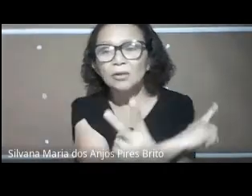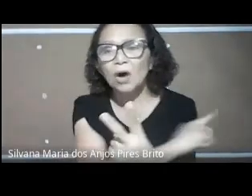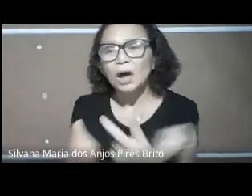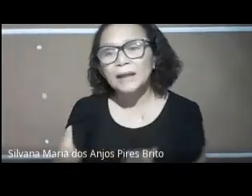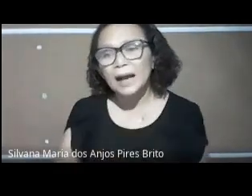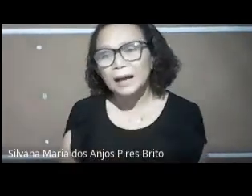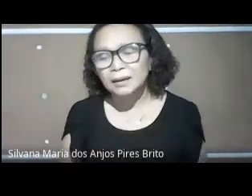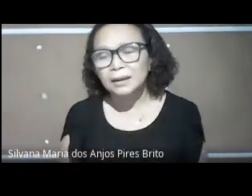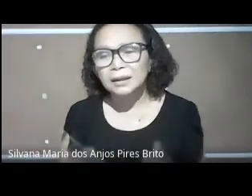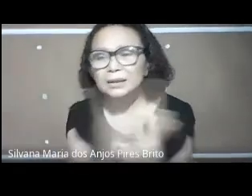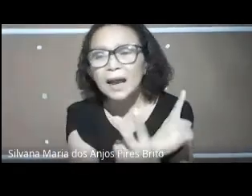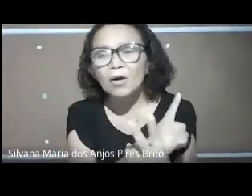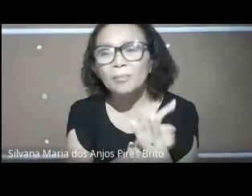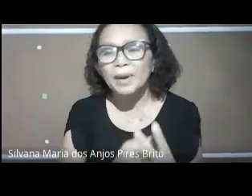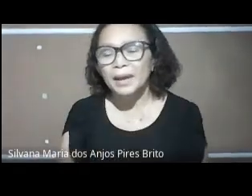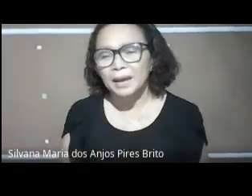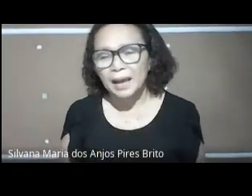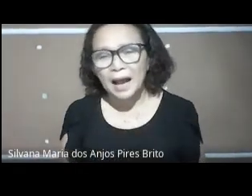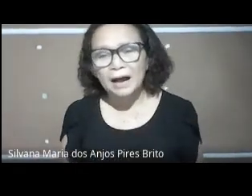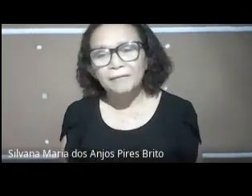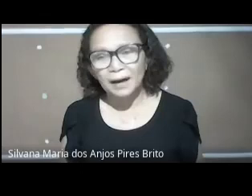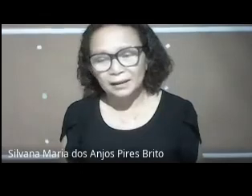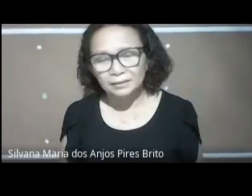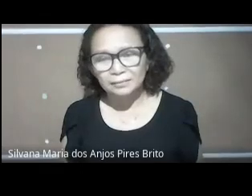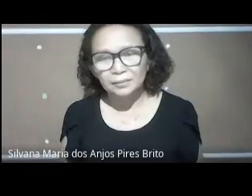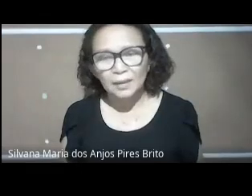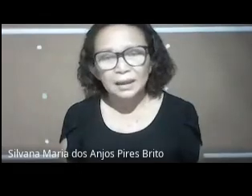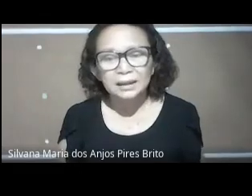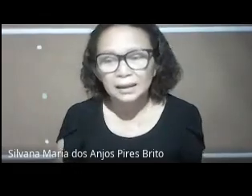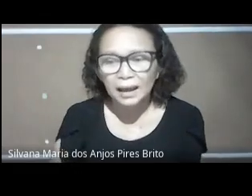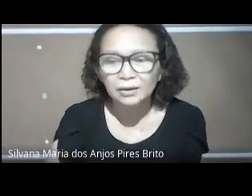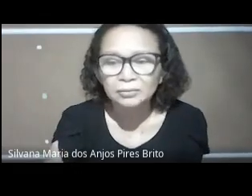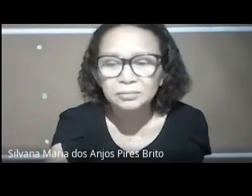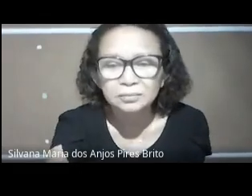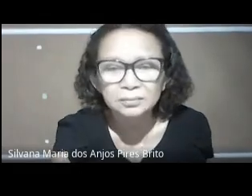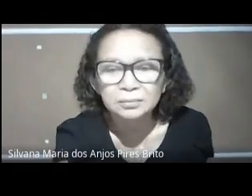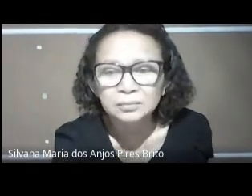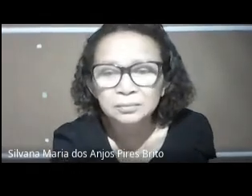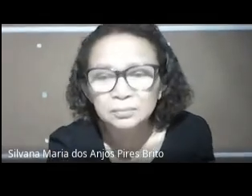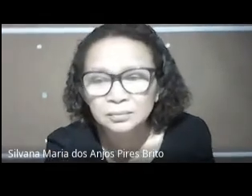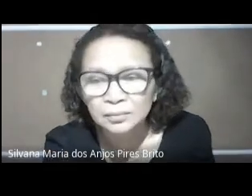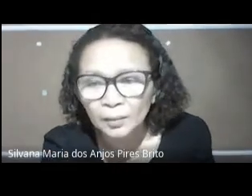só cortar, interromper a fala. Entenderam?